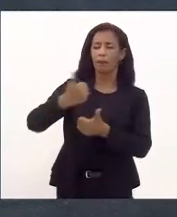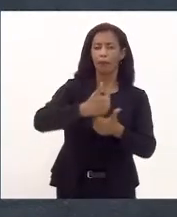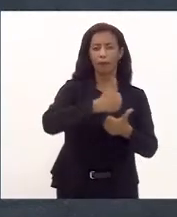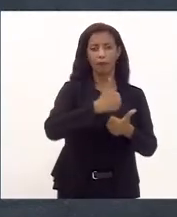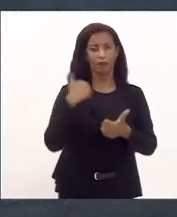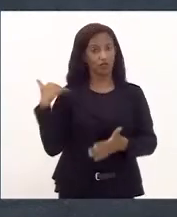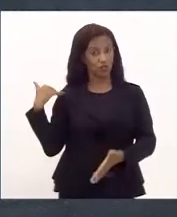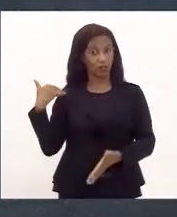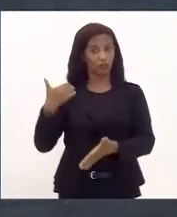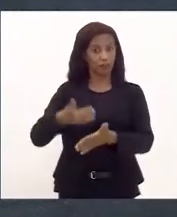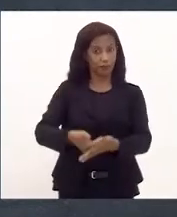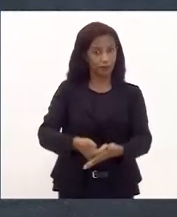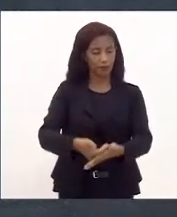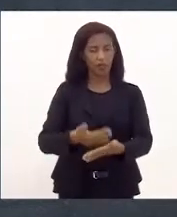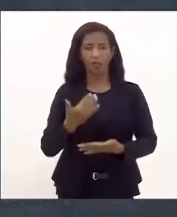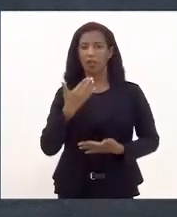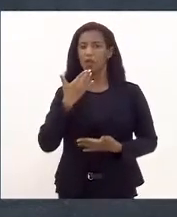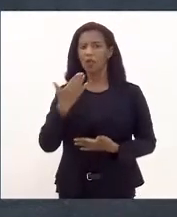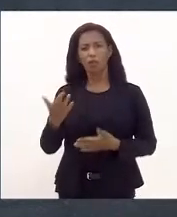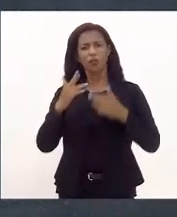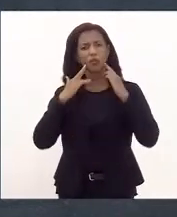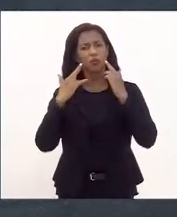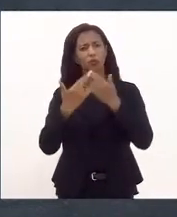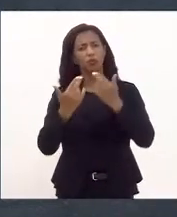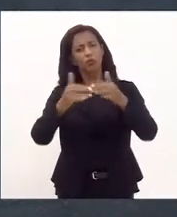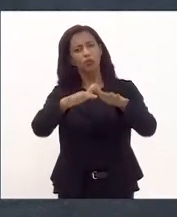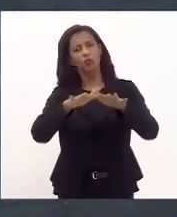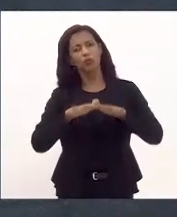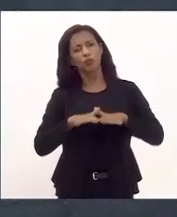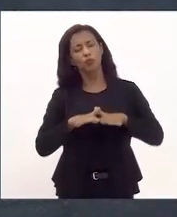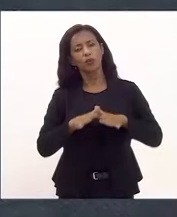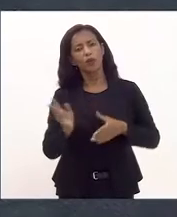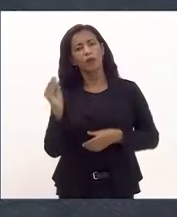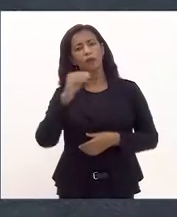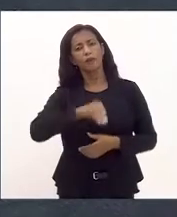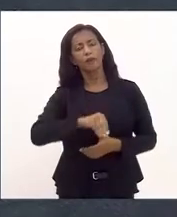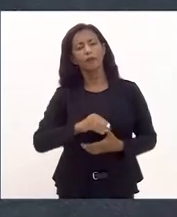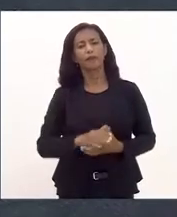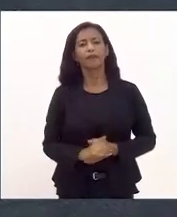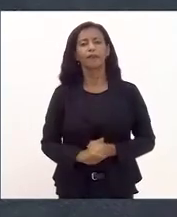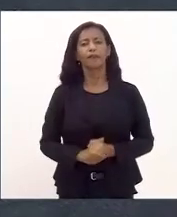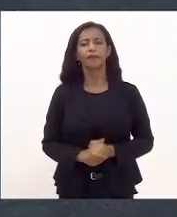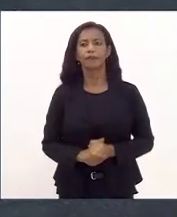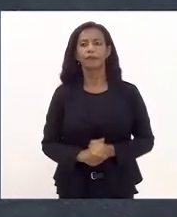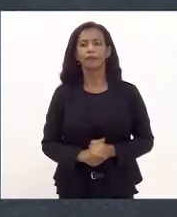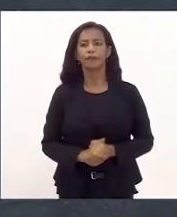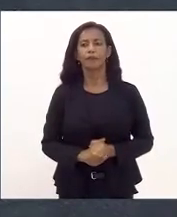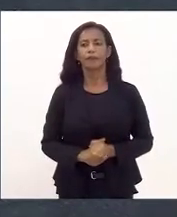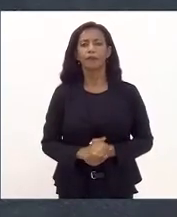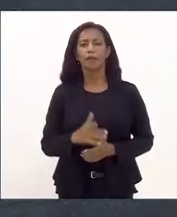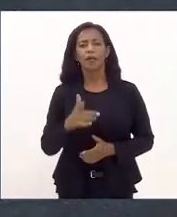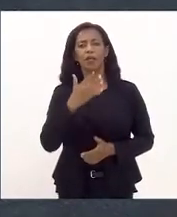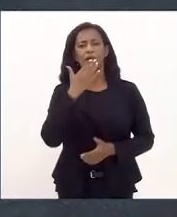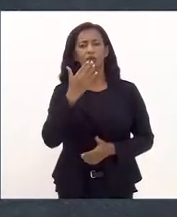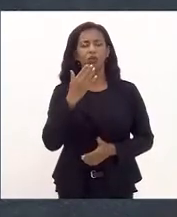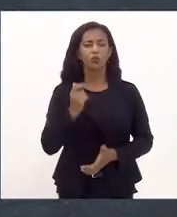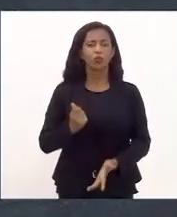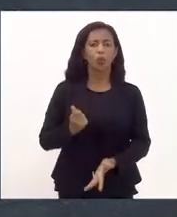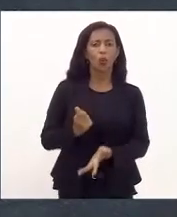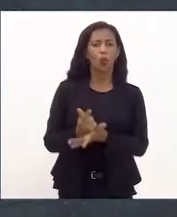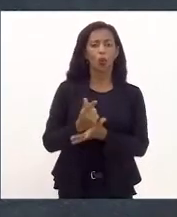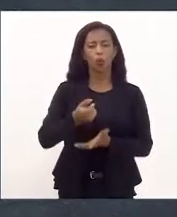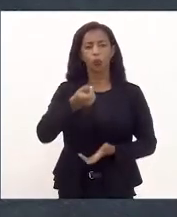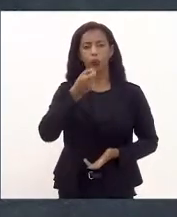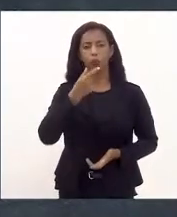lá para cá, eu pedi audiência para implantar esse tipo de compra de